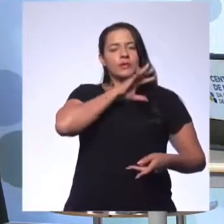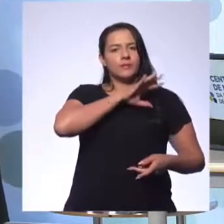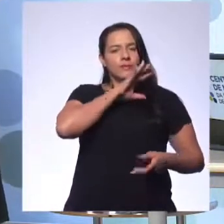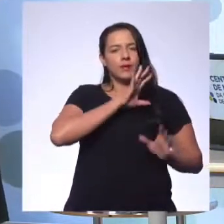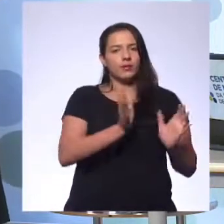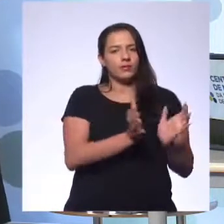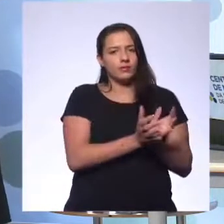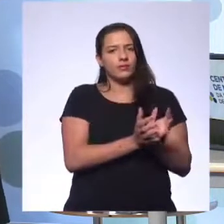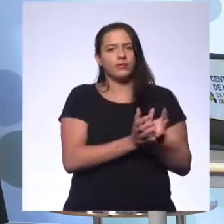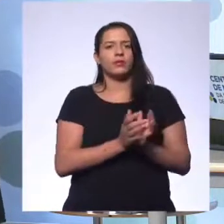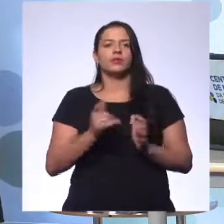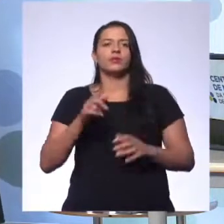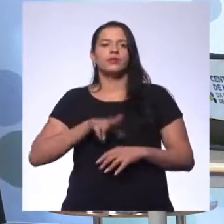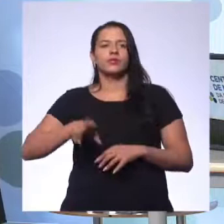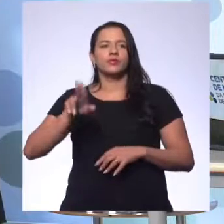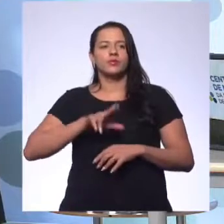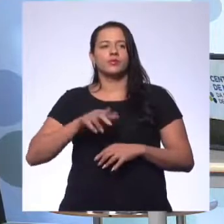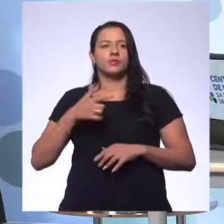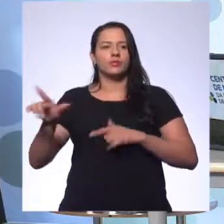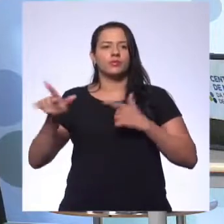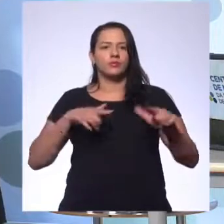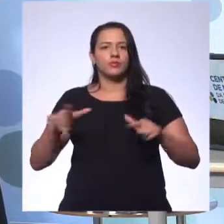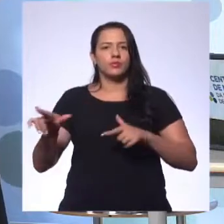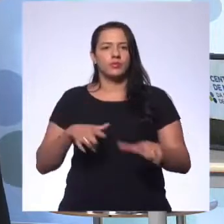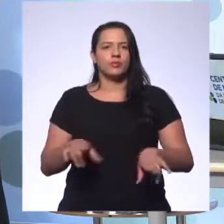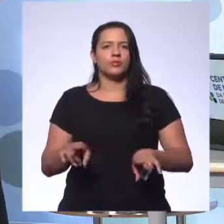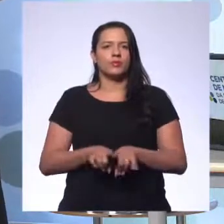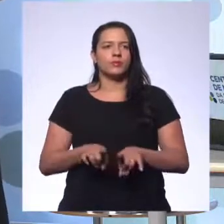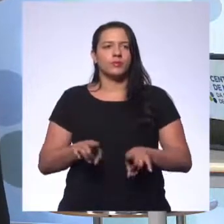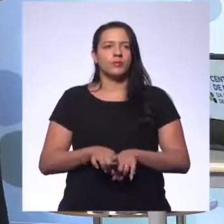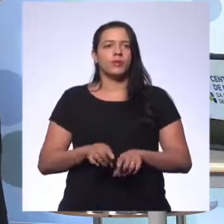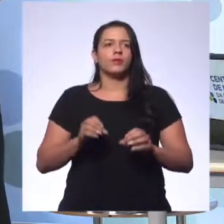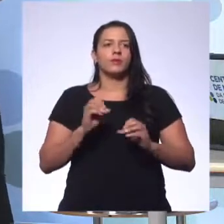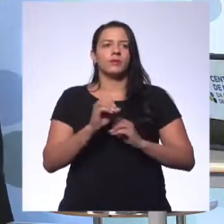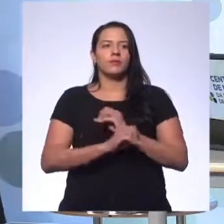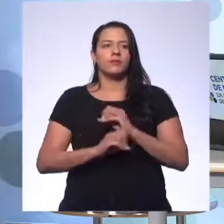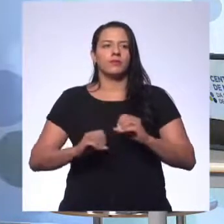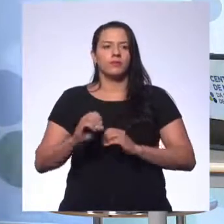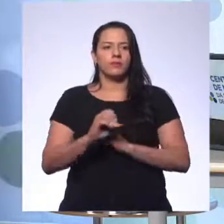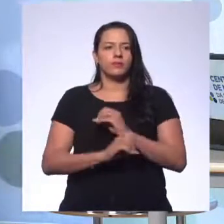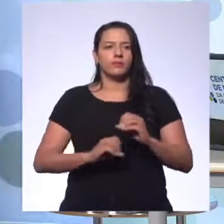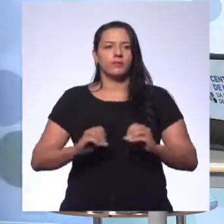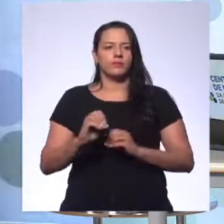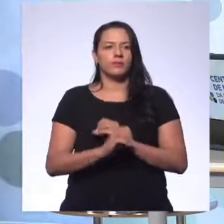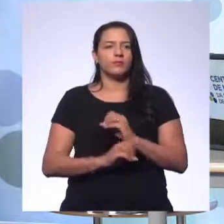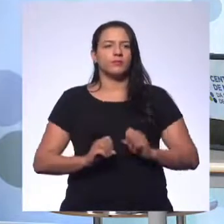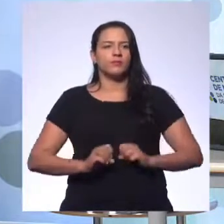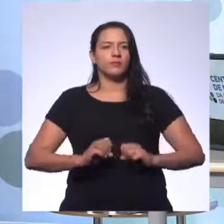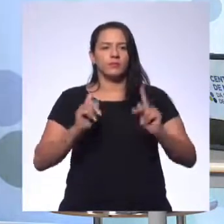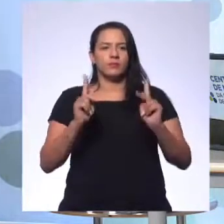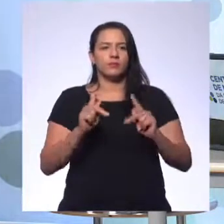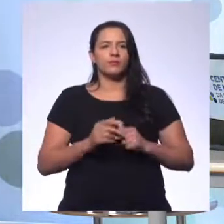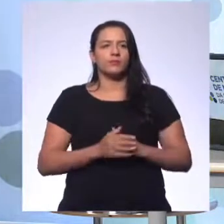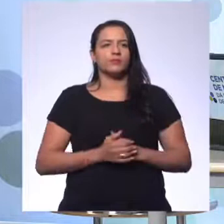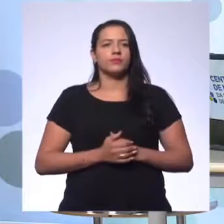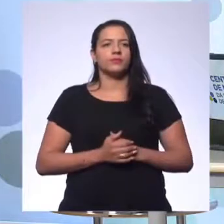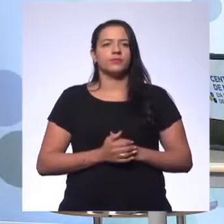né? Aí de critérios a nível molecular, ok? Então, deixa eu só apagar